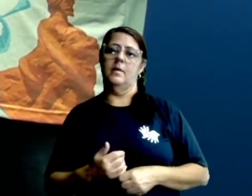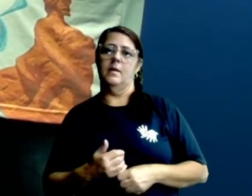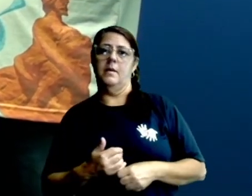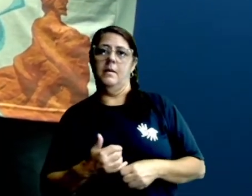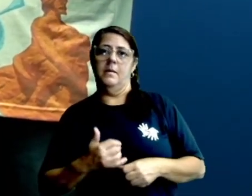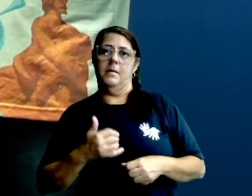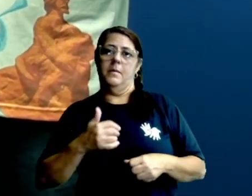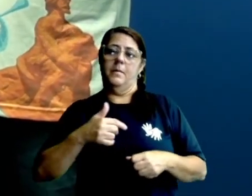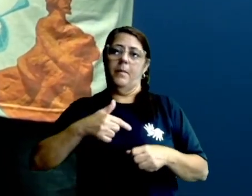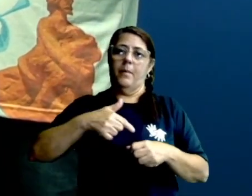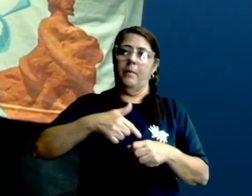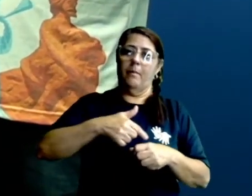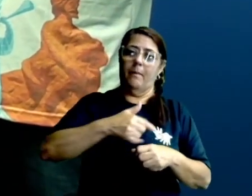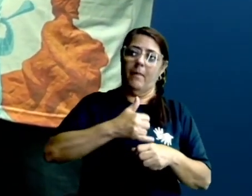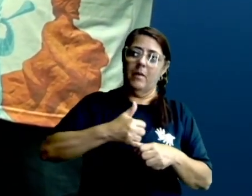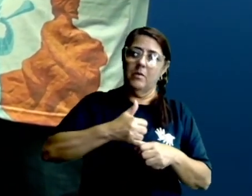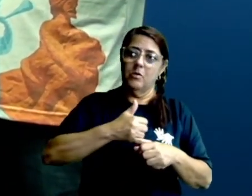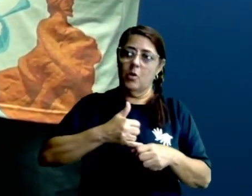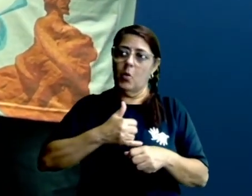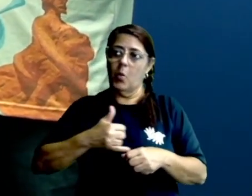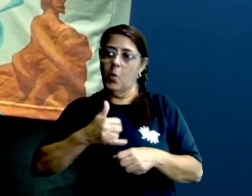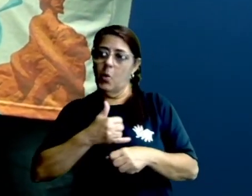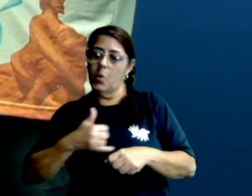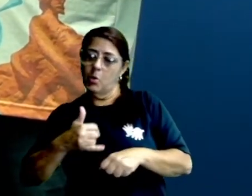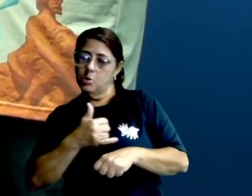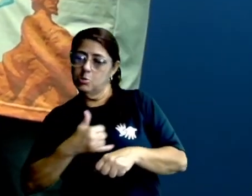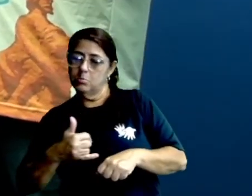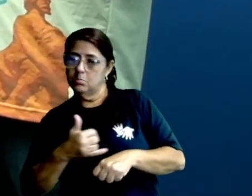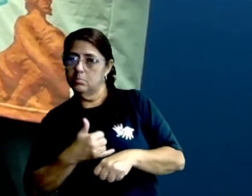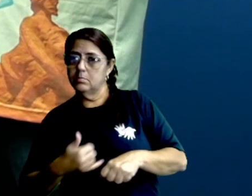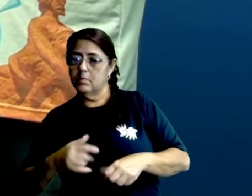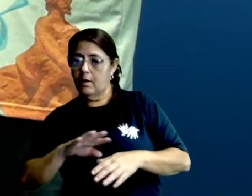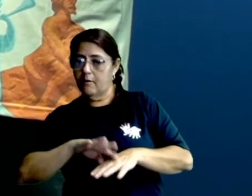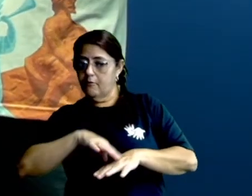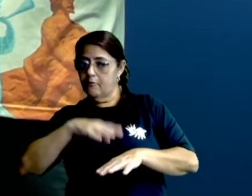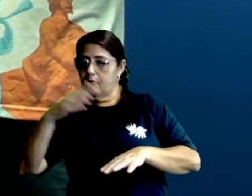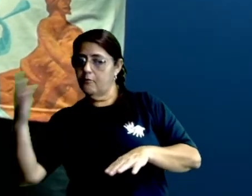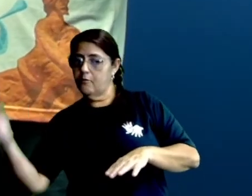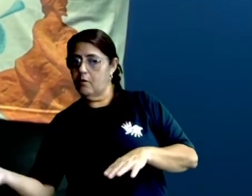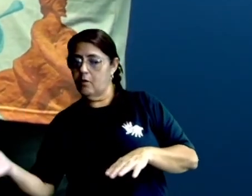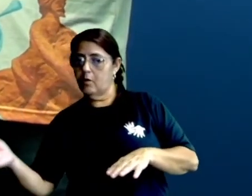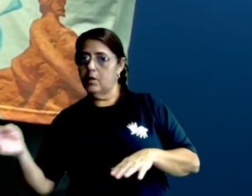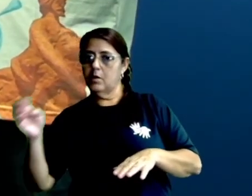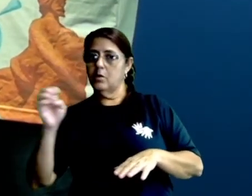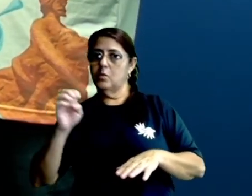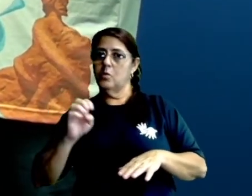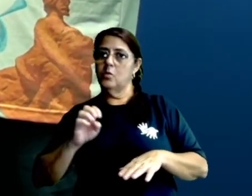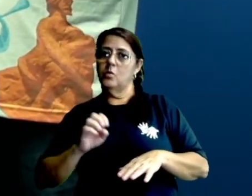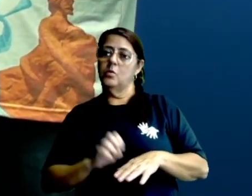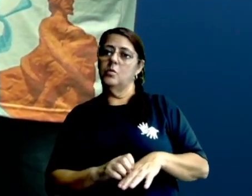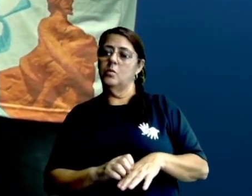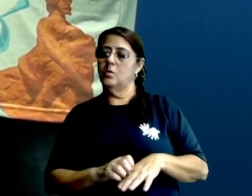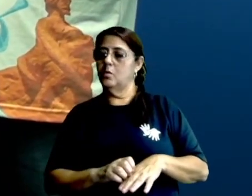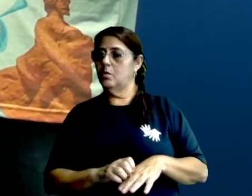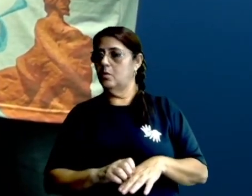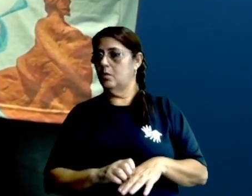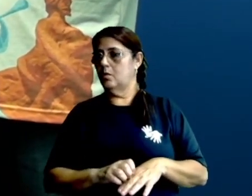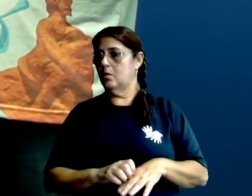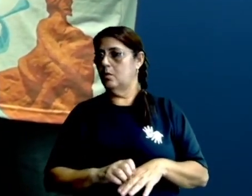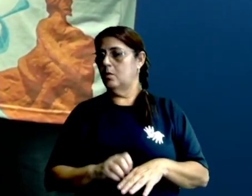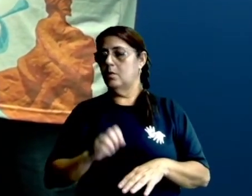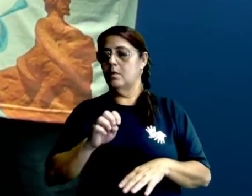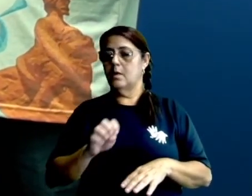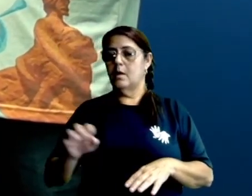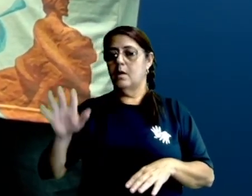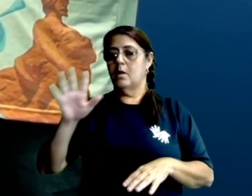revertido, né, em qualidade de vida para a população. Então, é um país que ele está fora do continente do bloco da